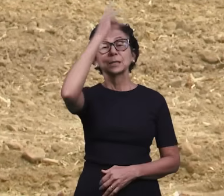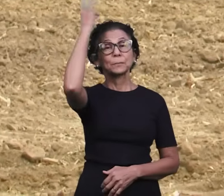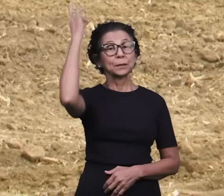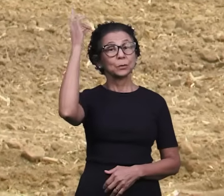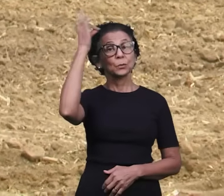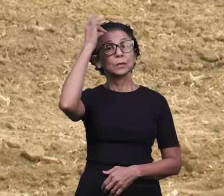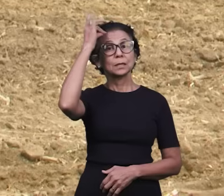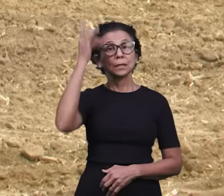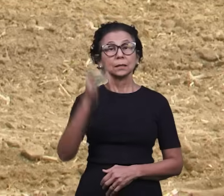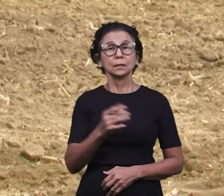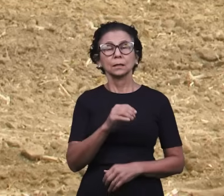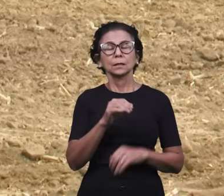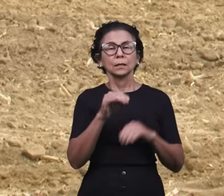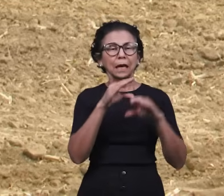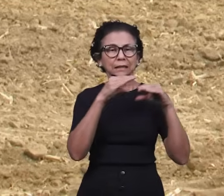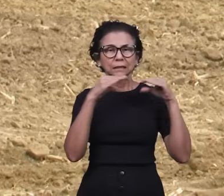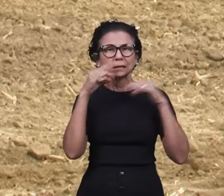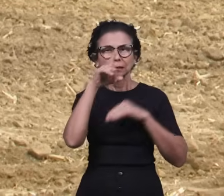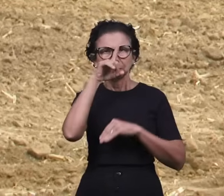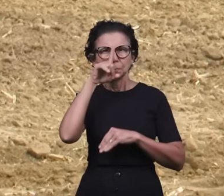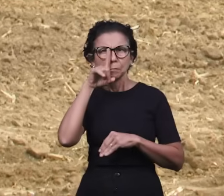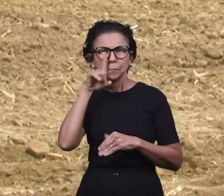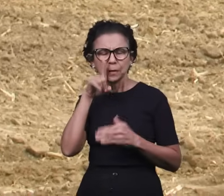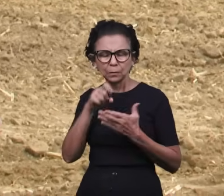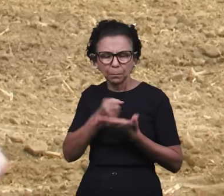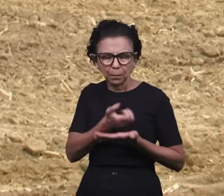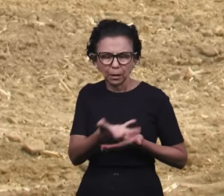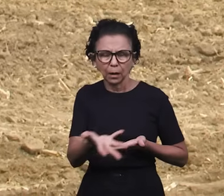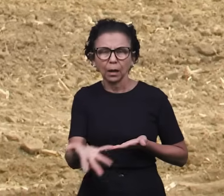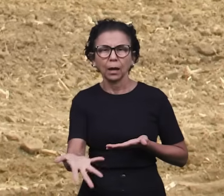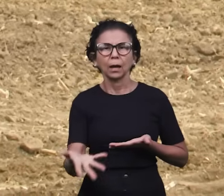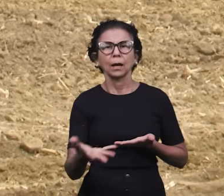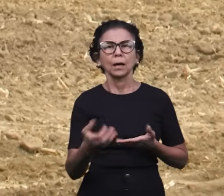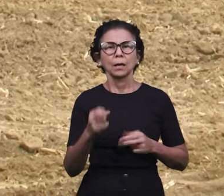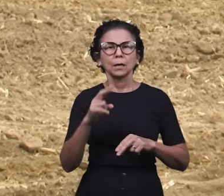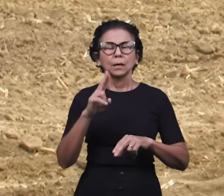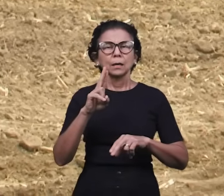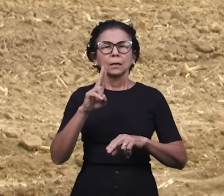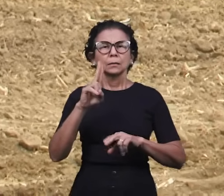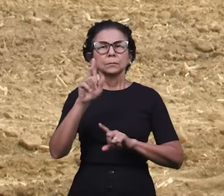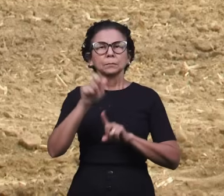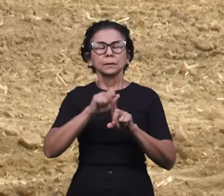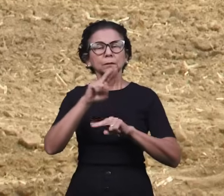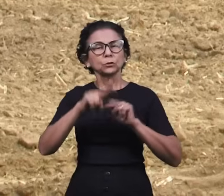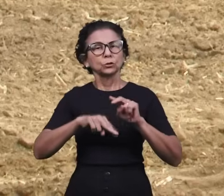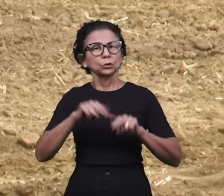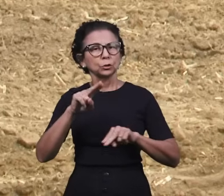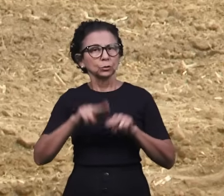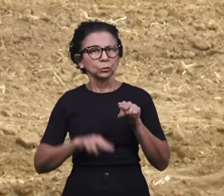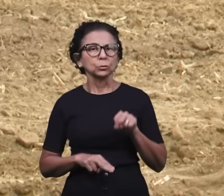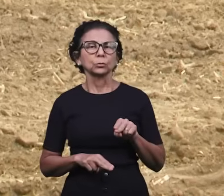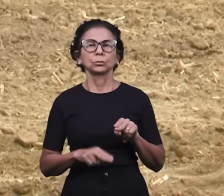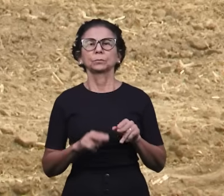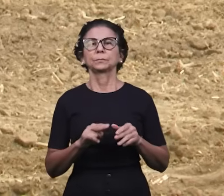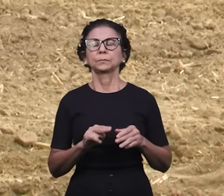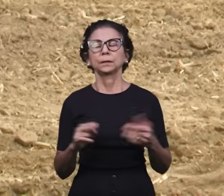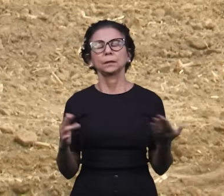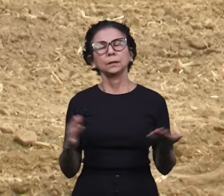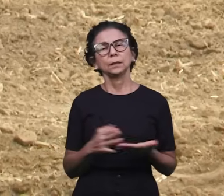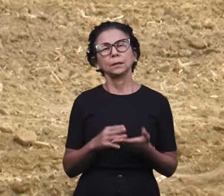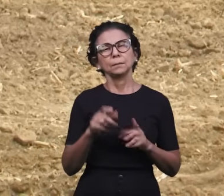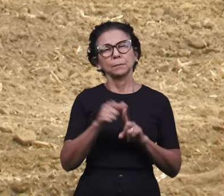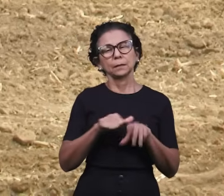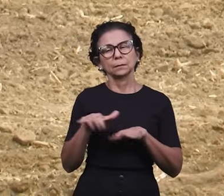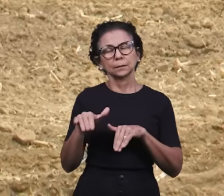no Espírito Santo, foi feito o plantio de milho no início do mês de julho. Foi plantada uma área de 1 hectare e a